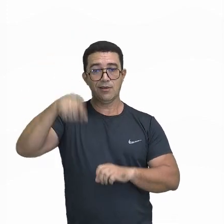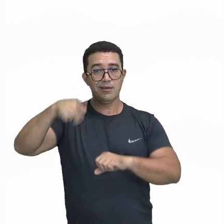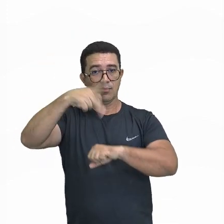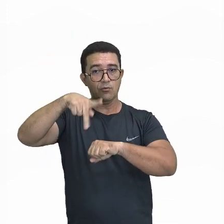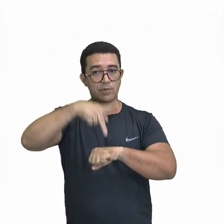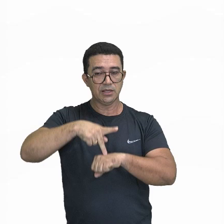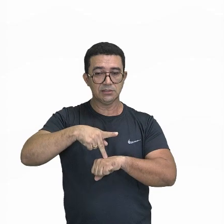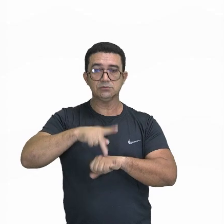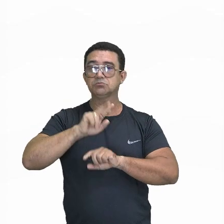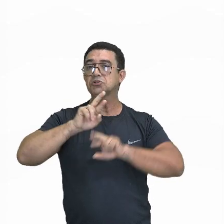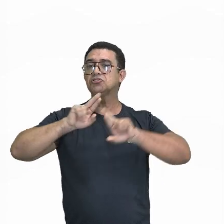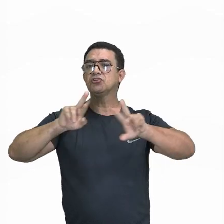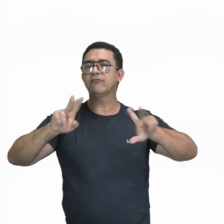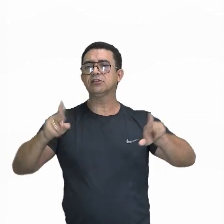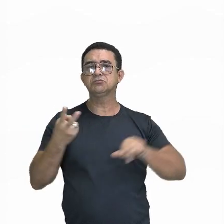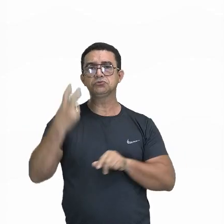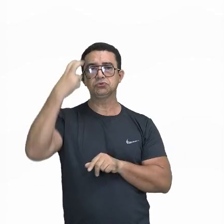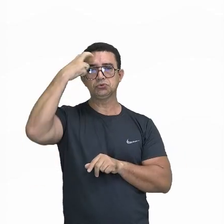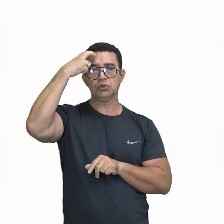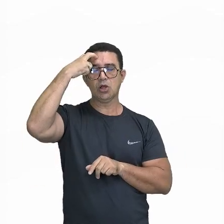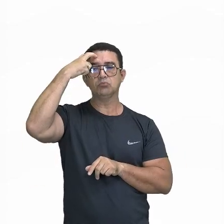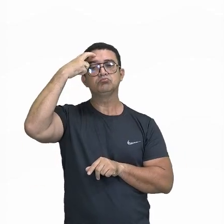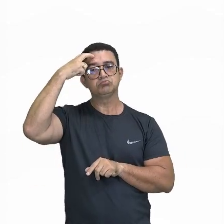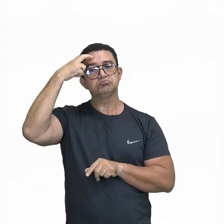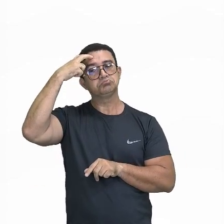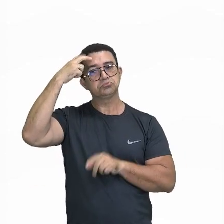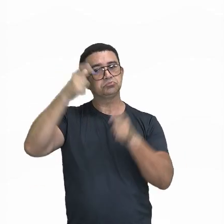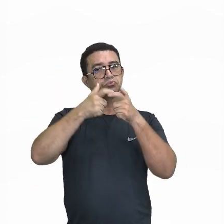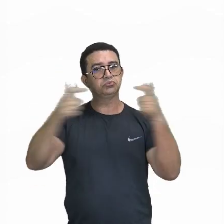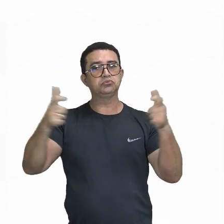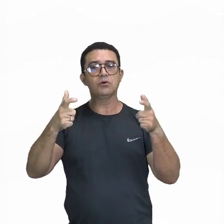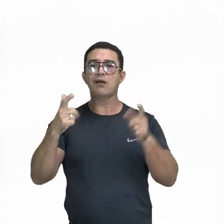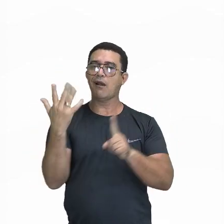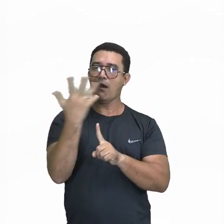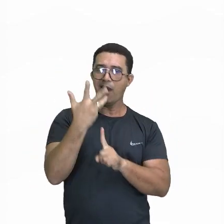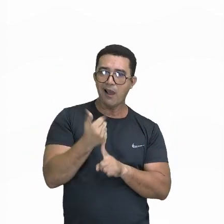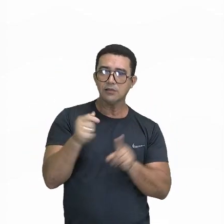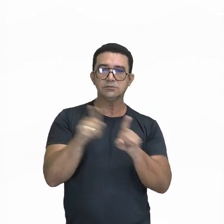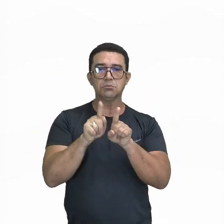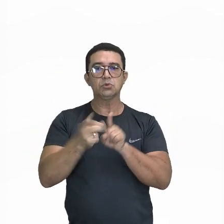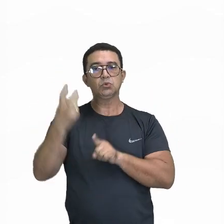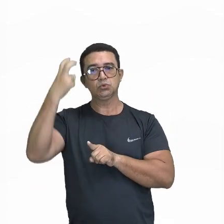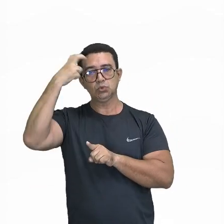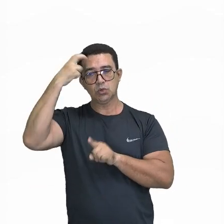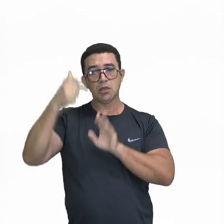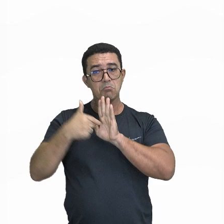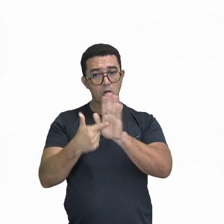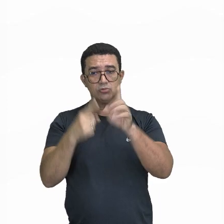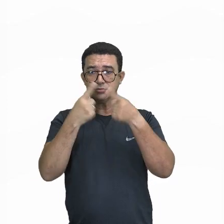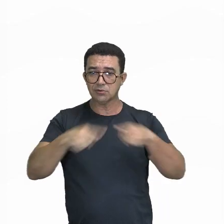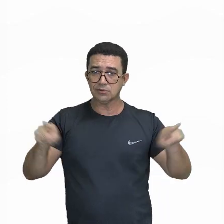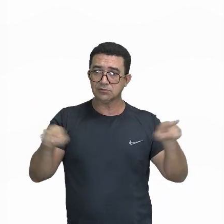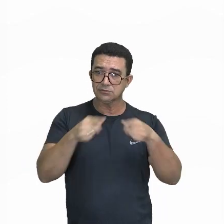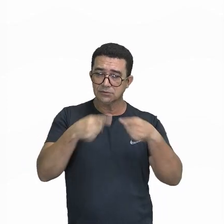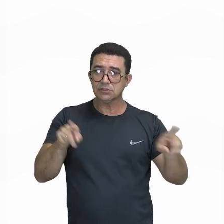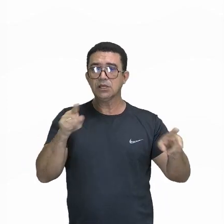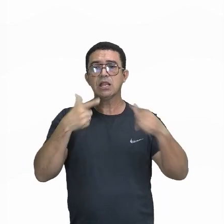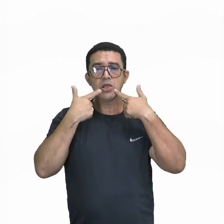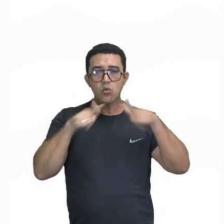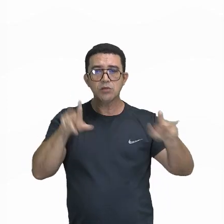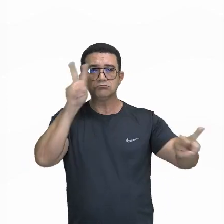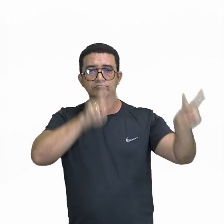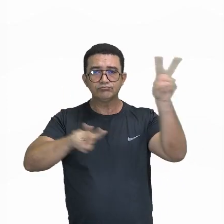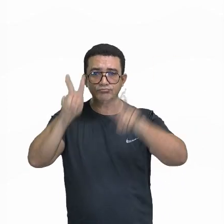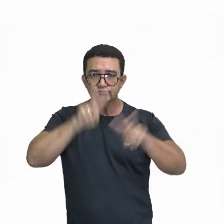que a diversidade cultural alimenta a arte e a cultura, o que se revela na música, nas artes visuais, na cultura popular,